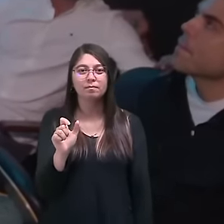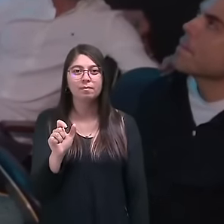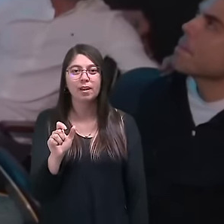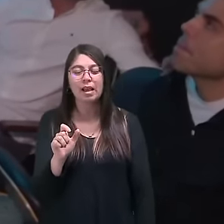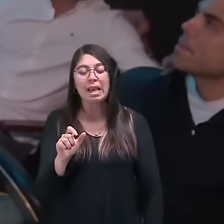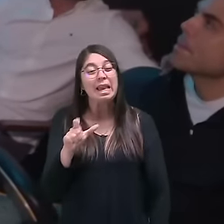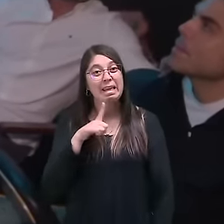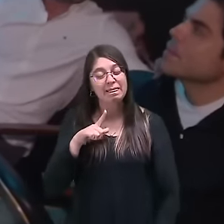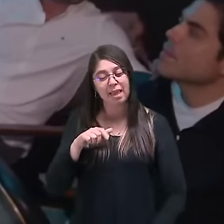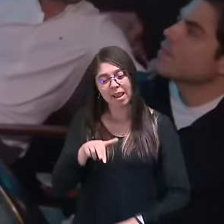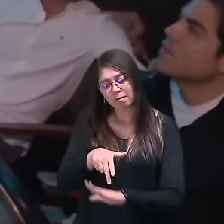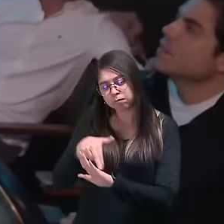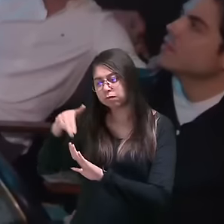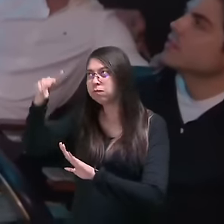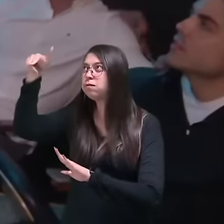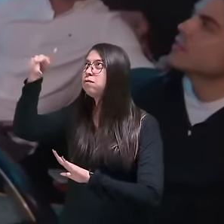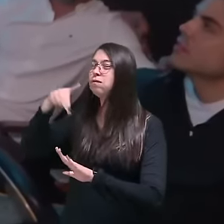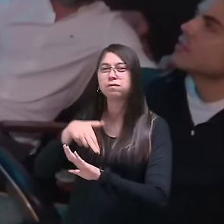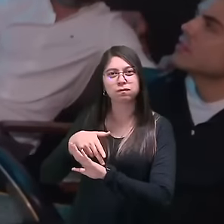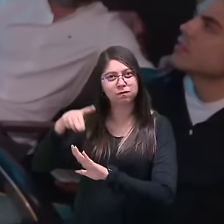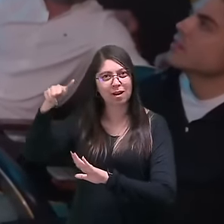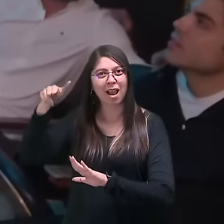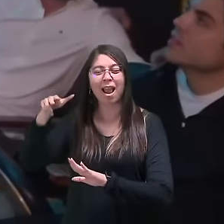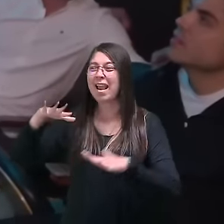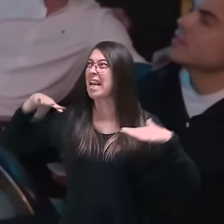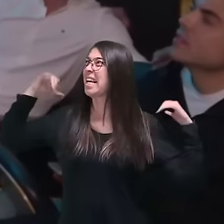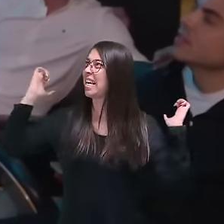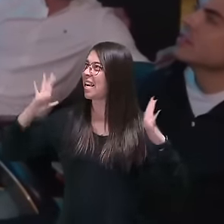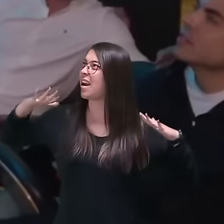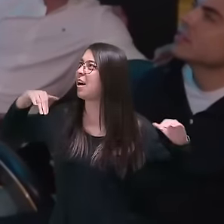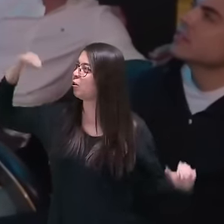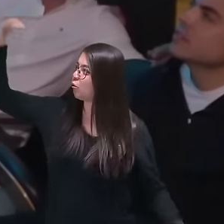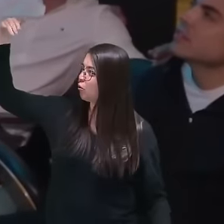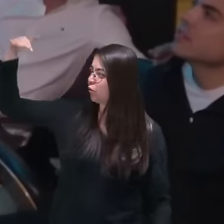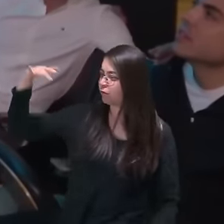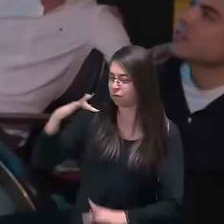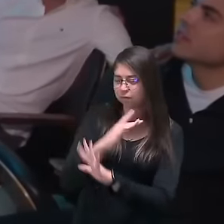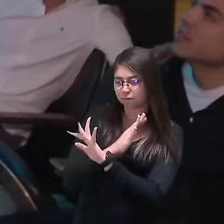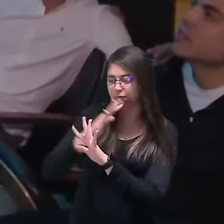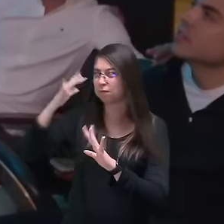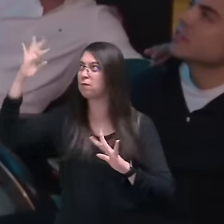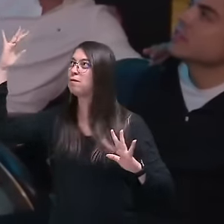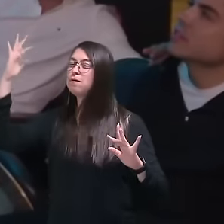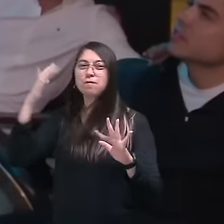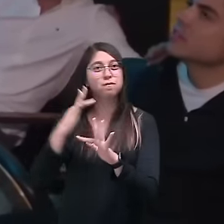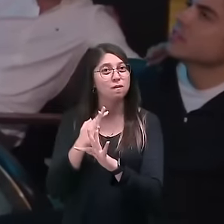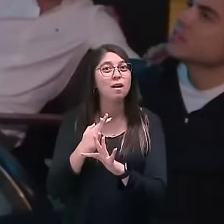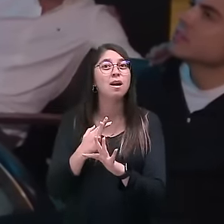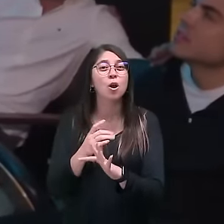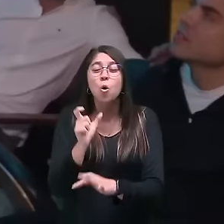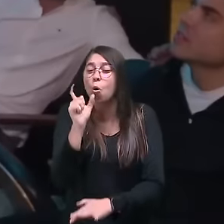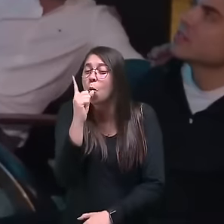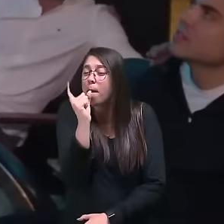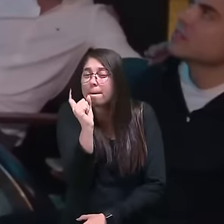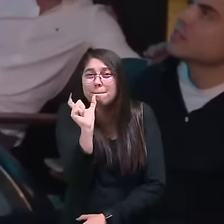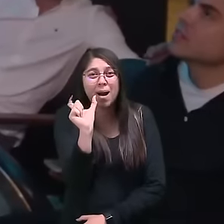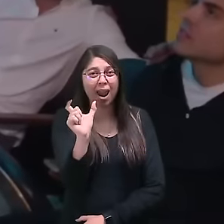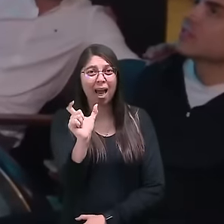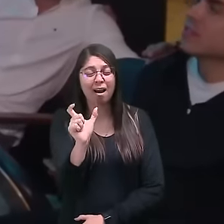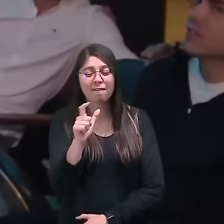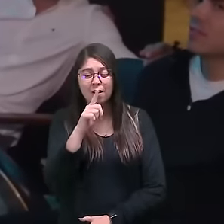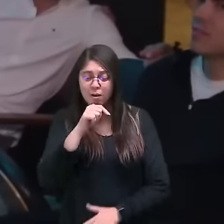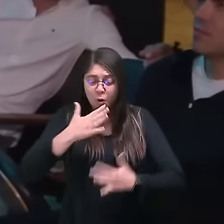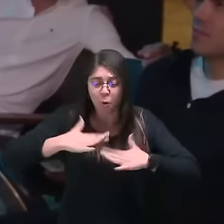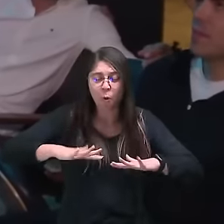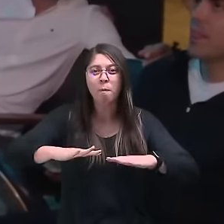subir, anjos descer. É uma palavra que faz o deserto florescer. É uma palavra que abre o mar. É uma palavra